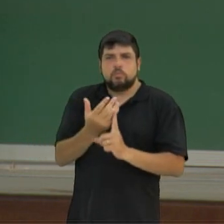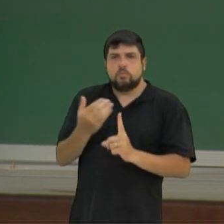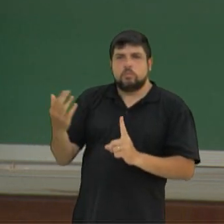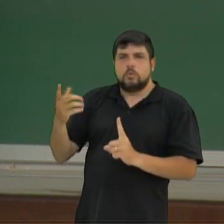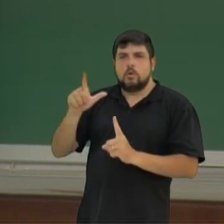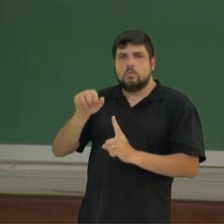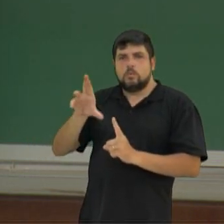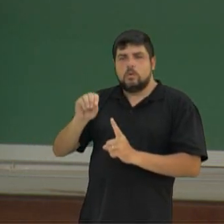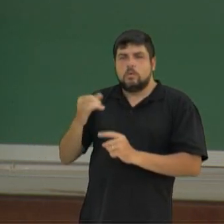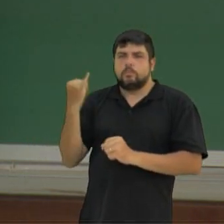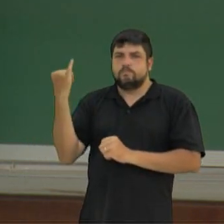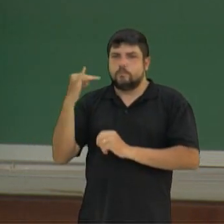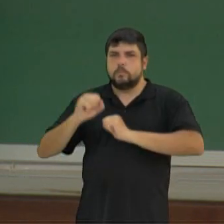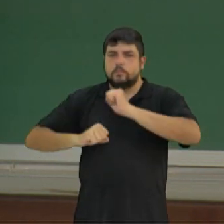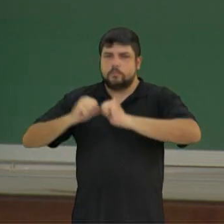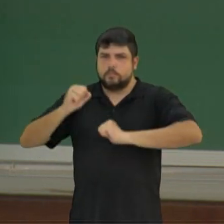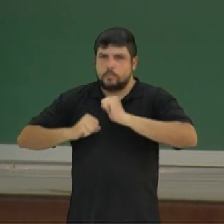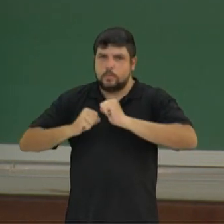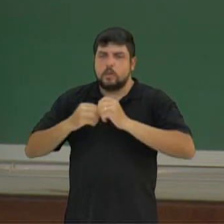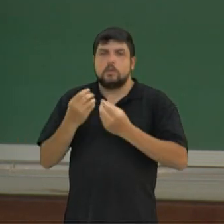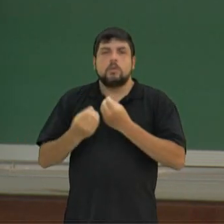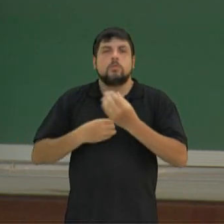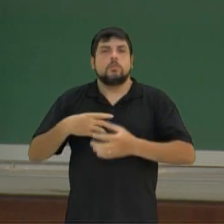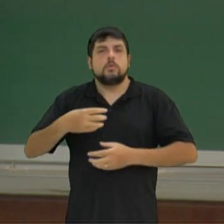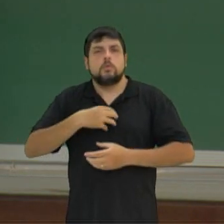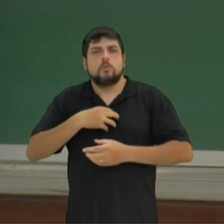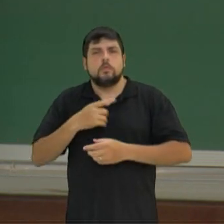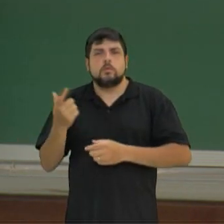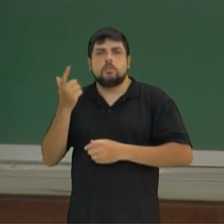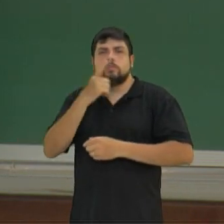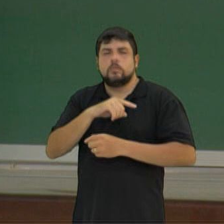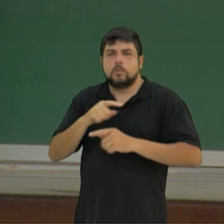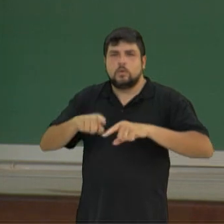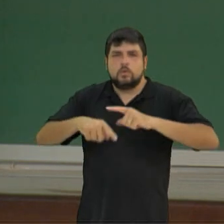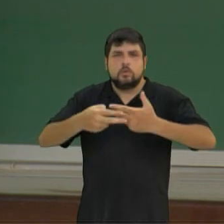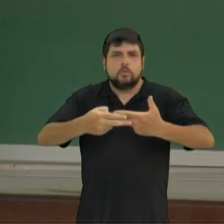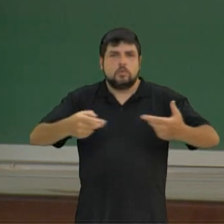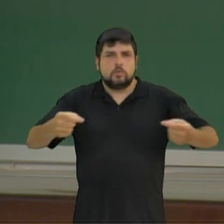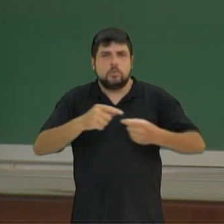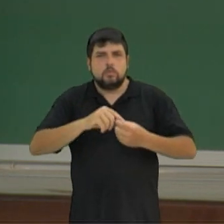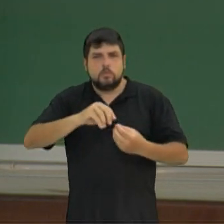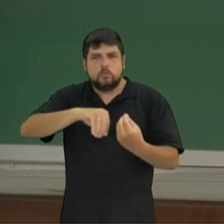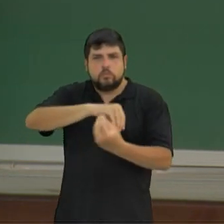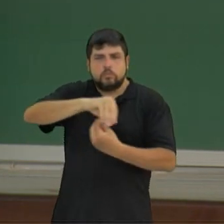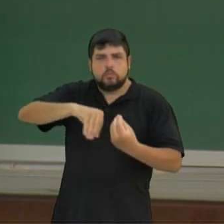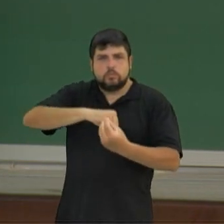muito importante para a indústria. Então é uma forma de obter esses compostos através do processo